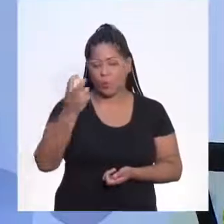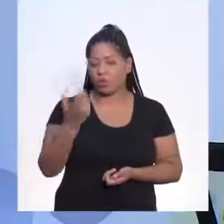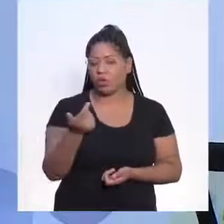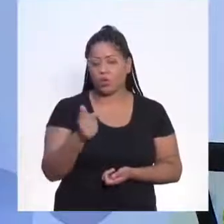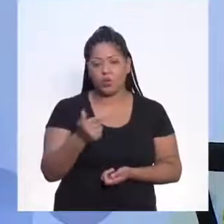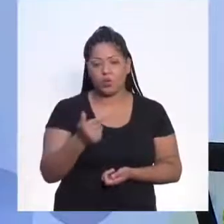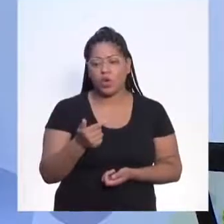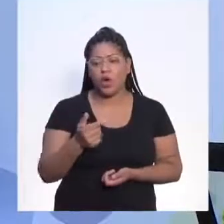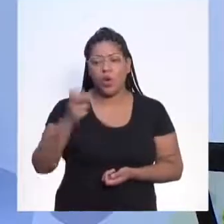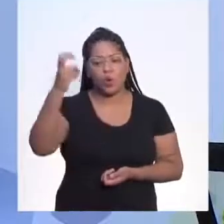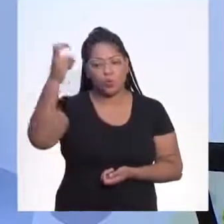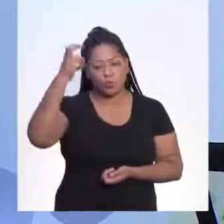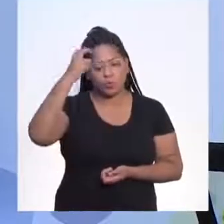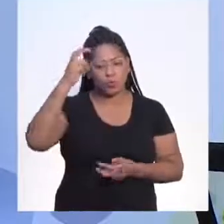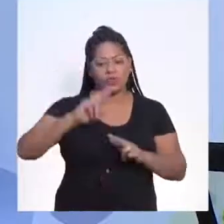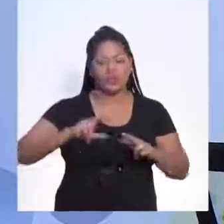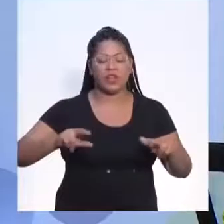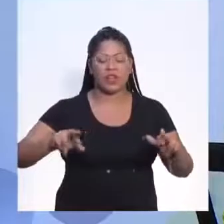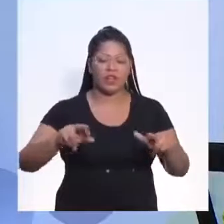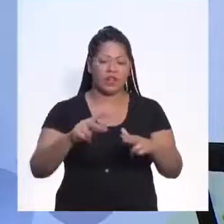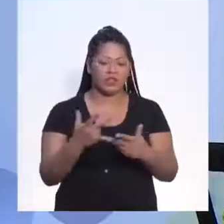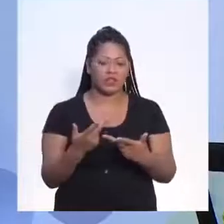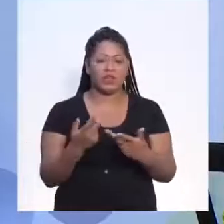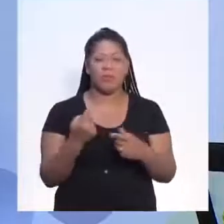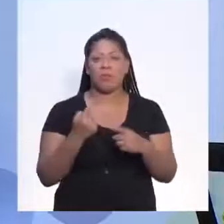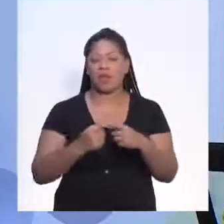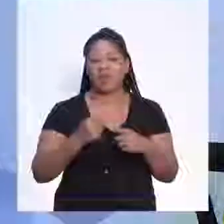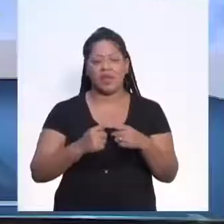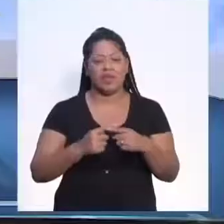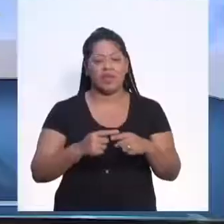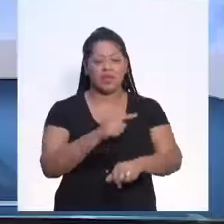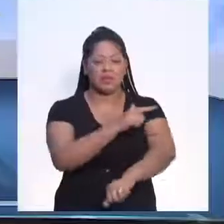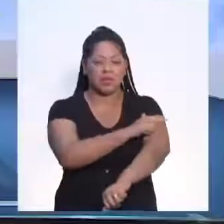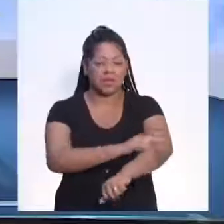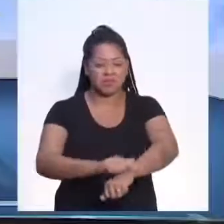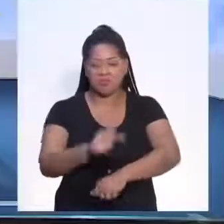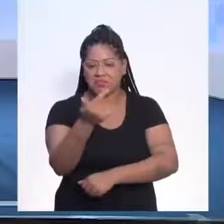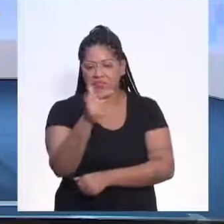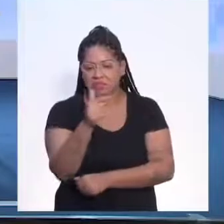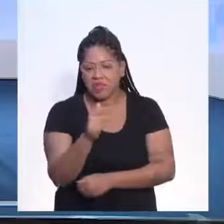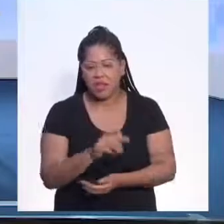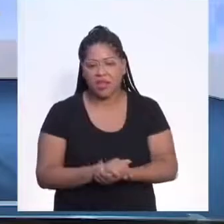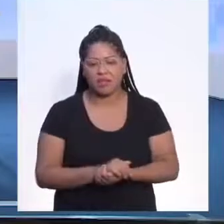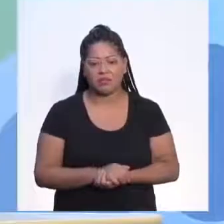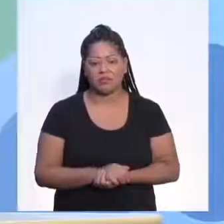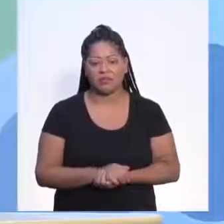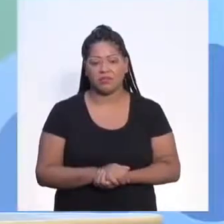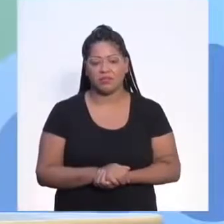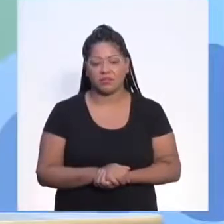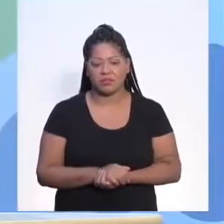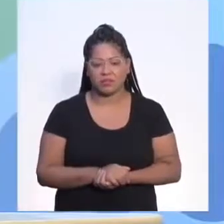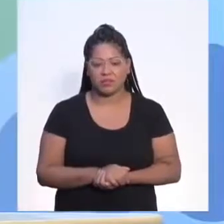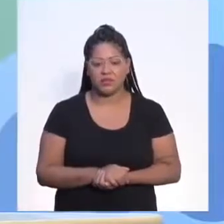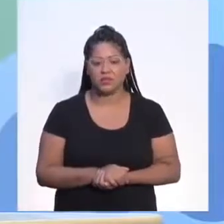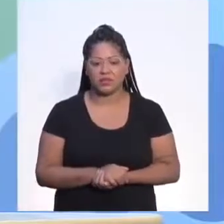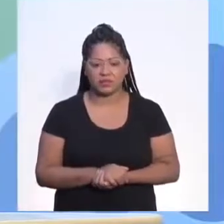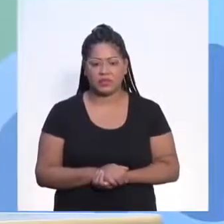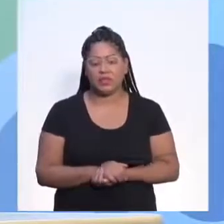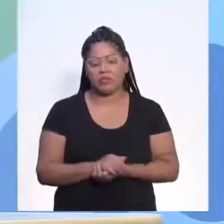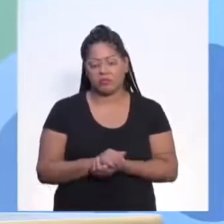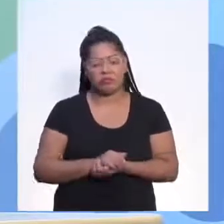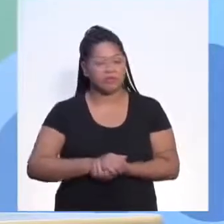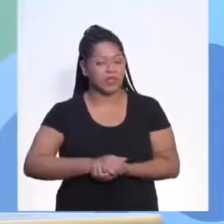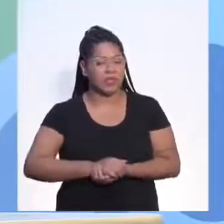Cultura inferior, falta que não tem muita educação, muitos modos. Ah, tá. Então passou para nós como essa ideia, essa